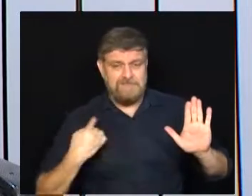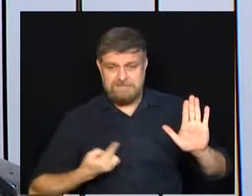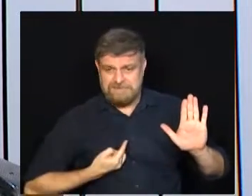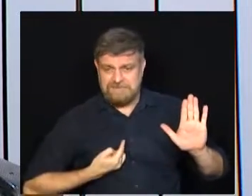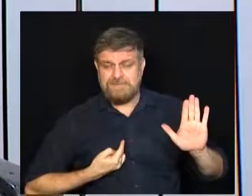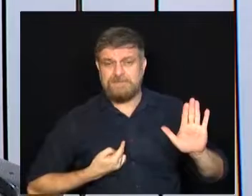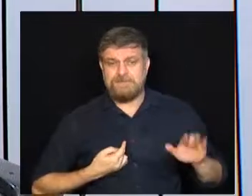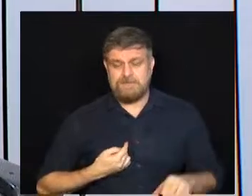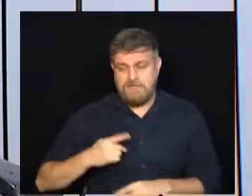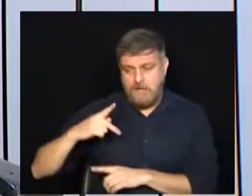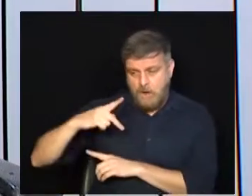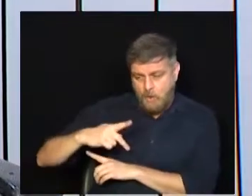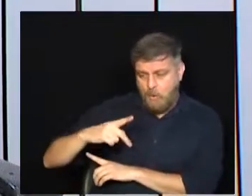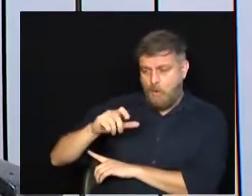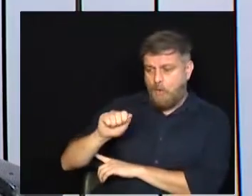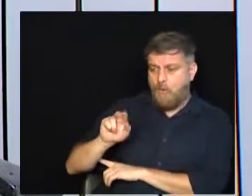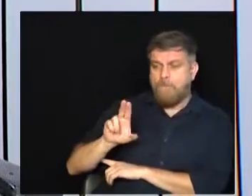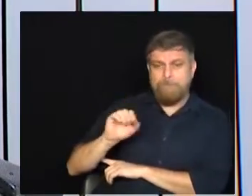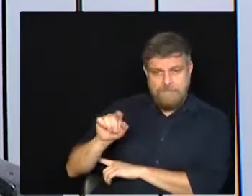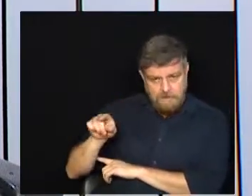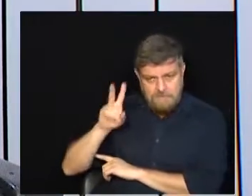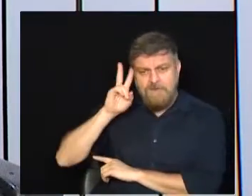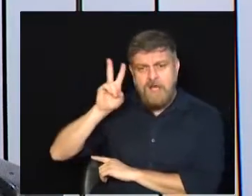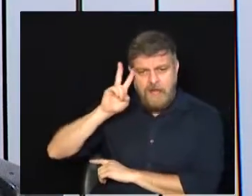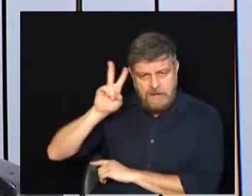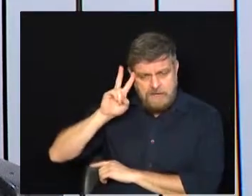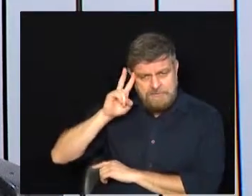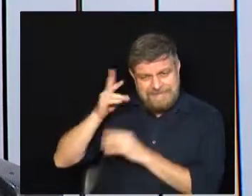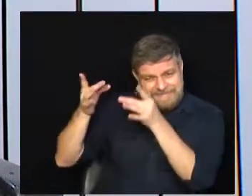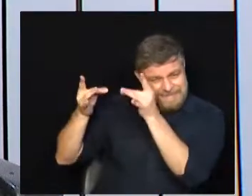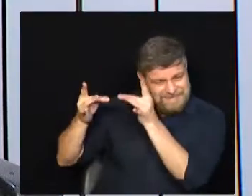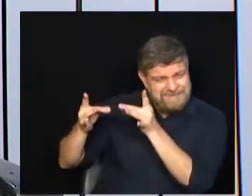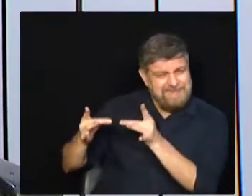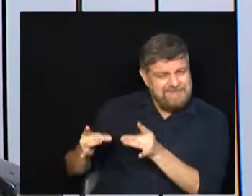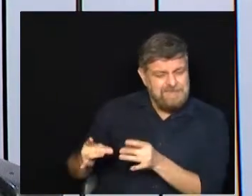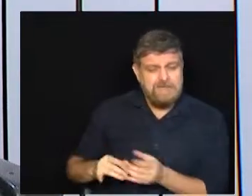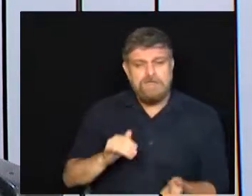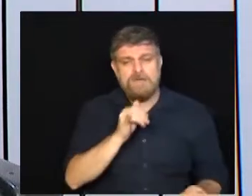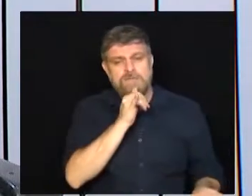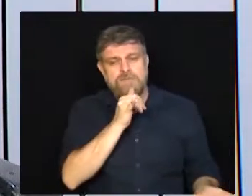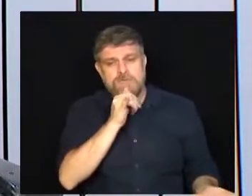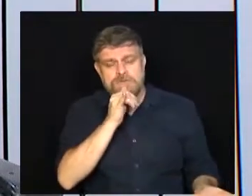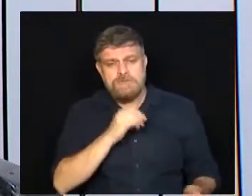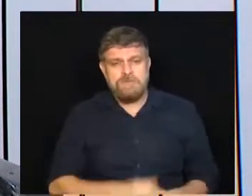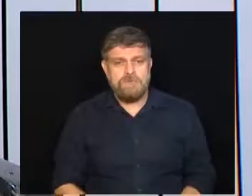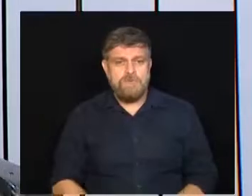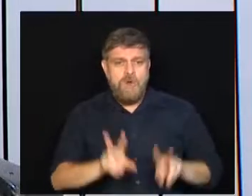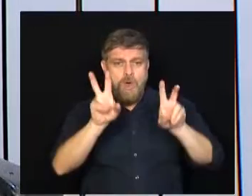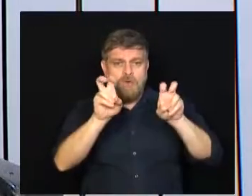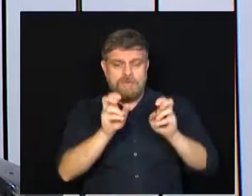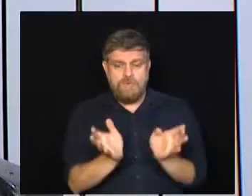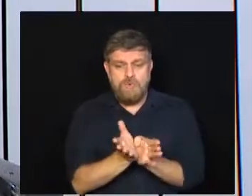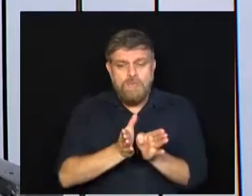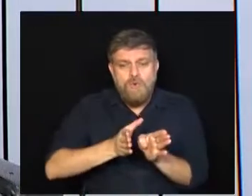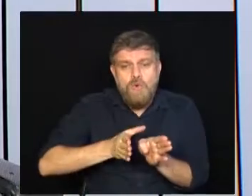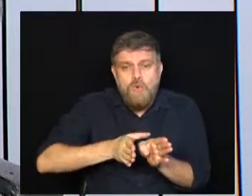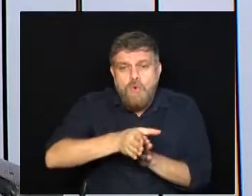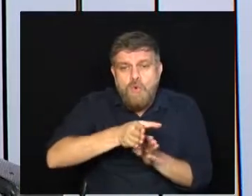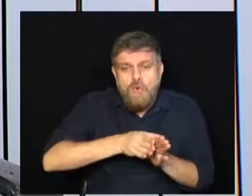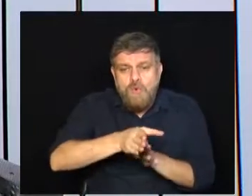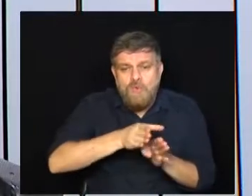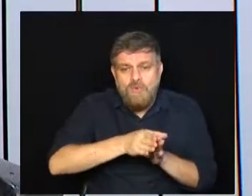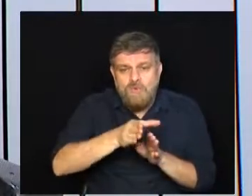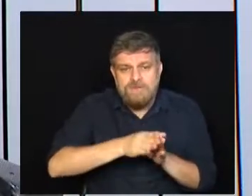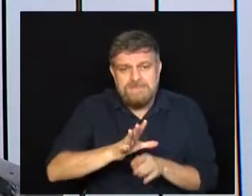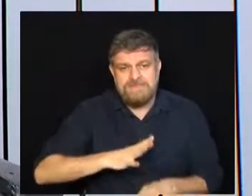Paulo Mariante vai lembrar com muito mais riqueza de detalhes. Por exemplo, a questão do Conselho Municipal